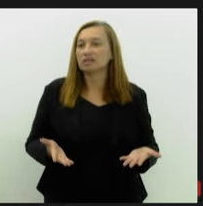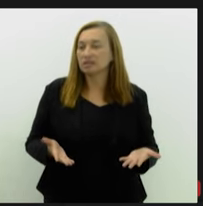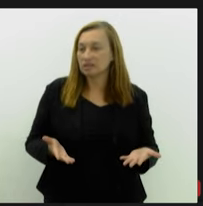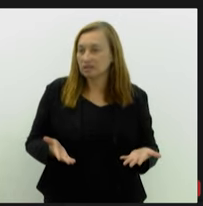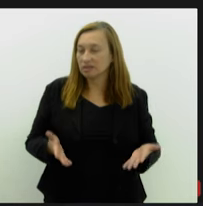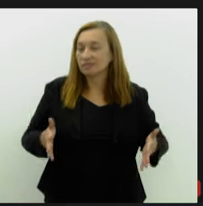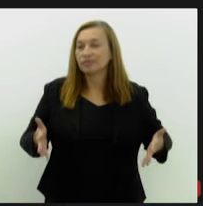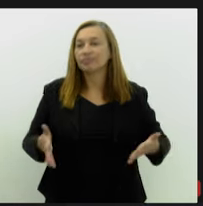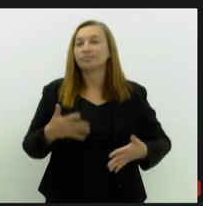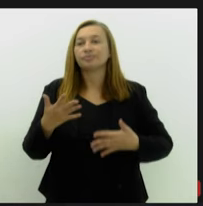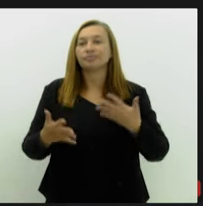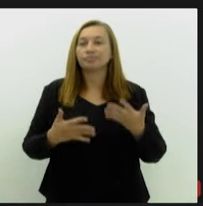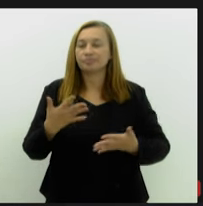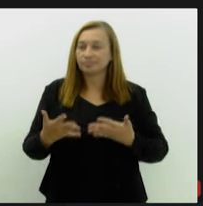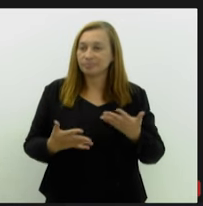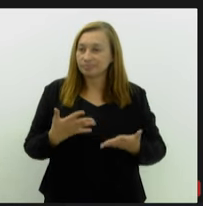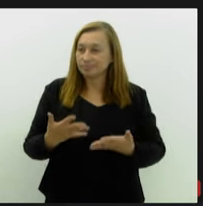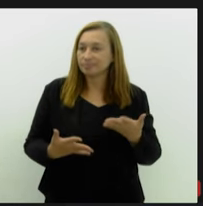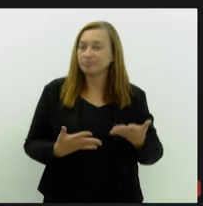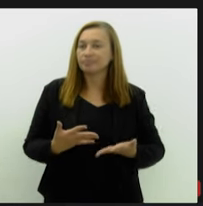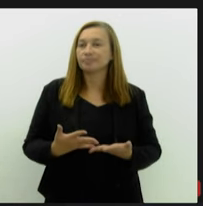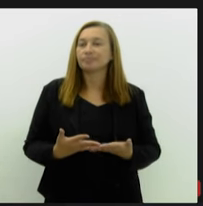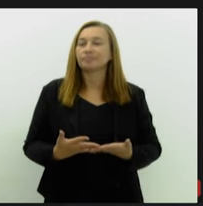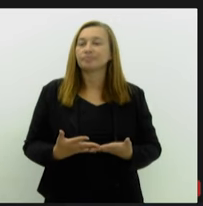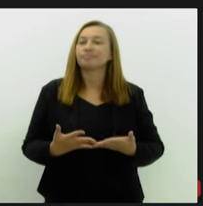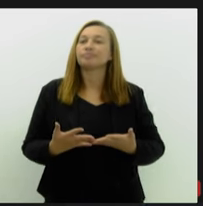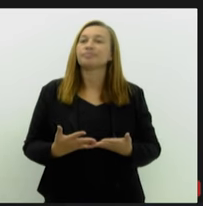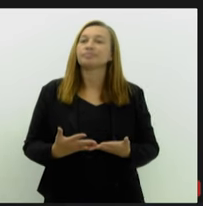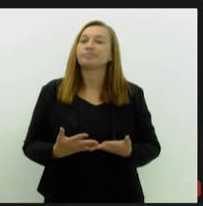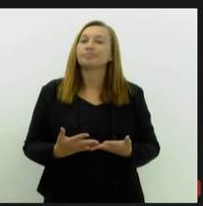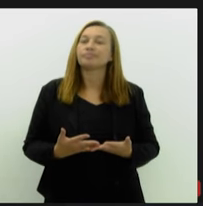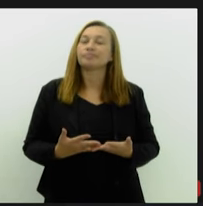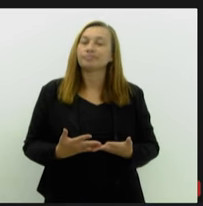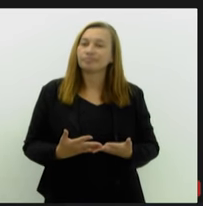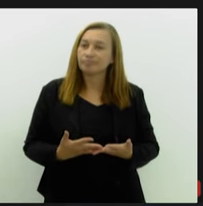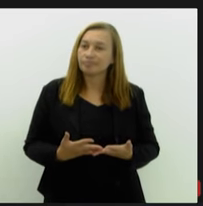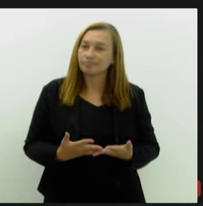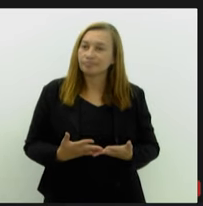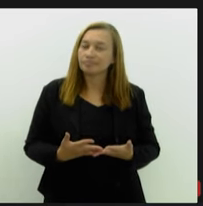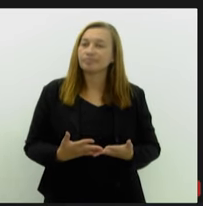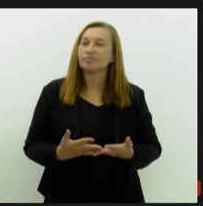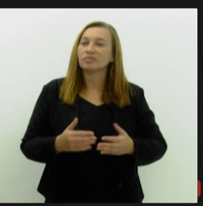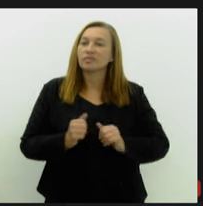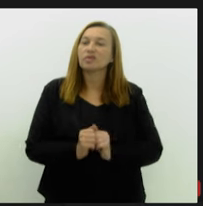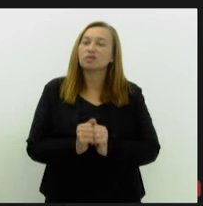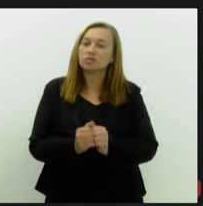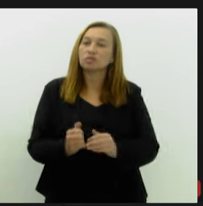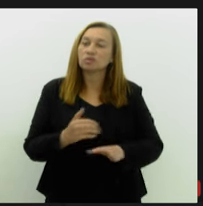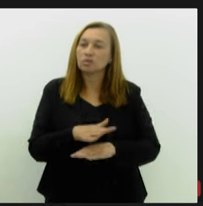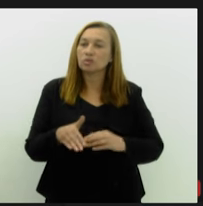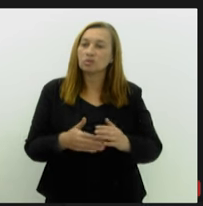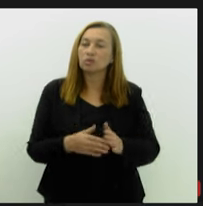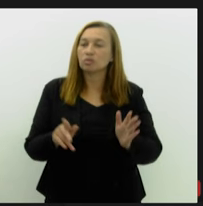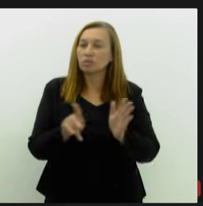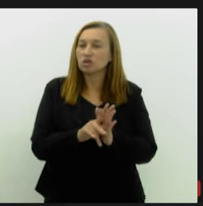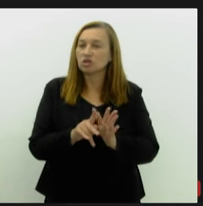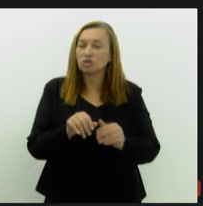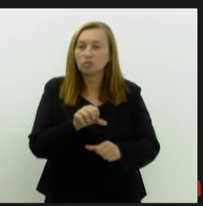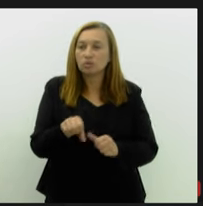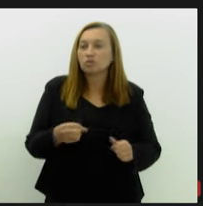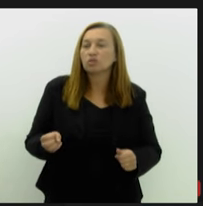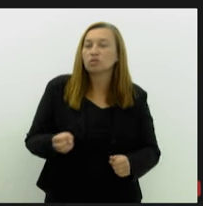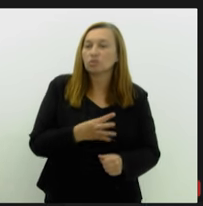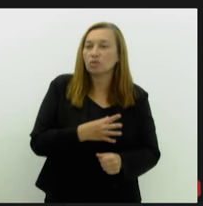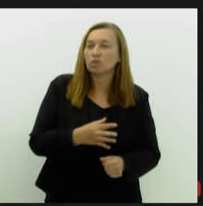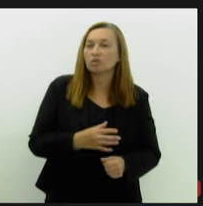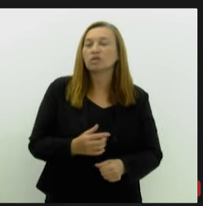estão muito encantados e também muito motivados, né, em participar de todo esse projeto inovador